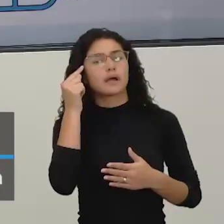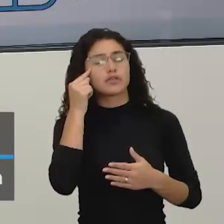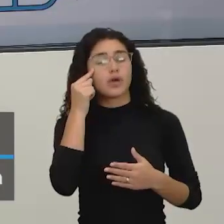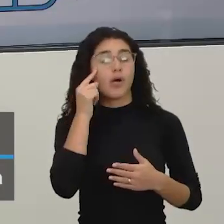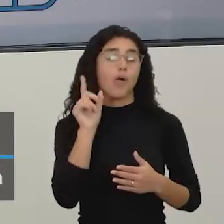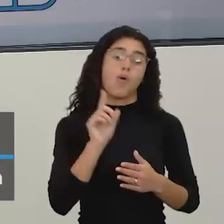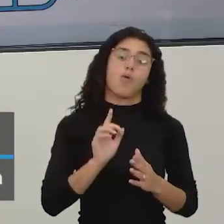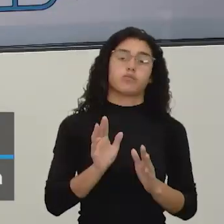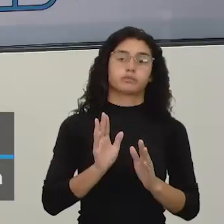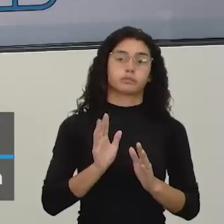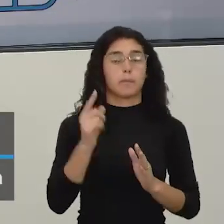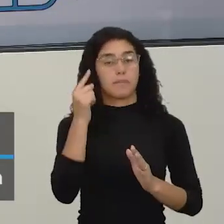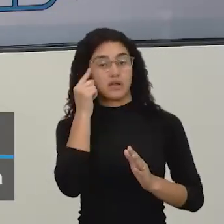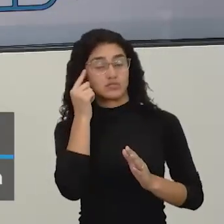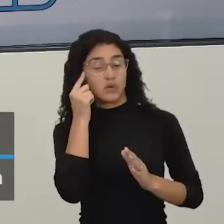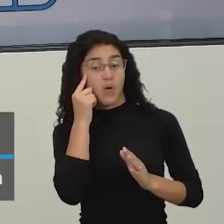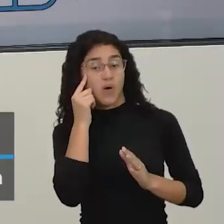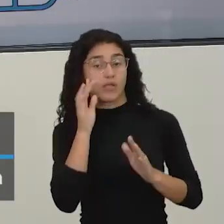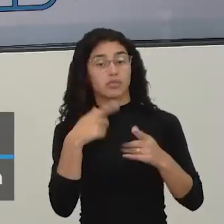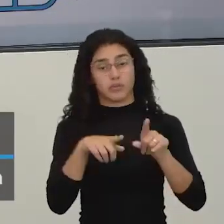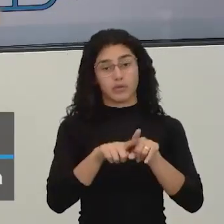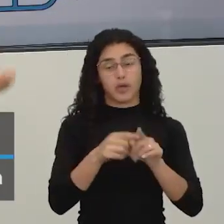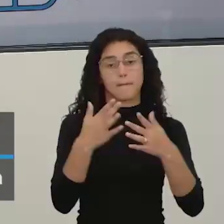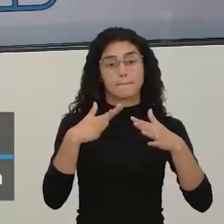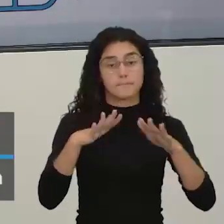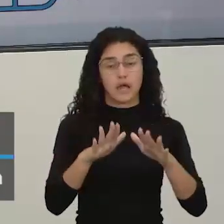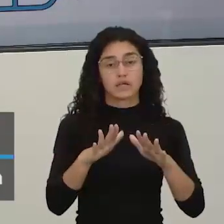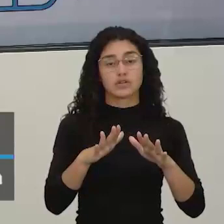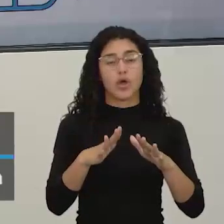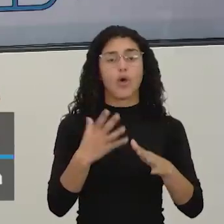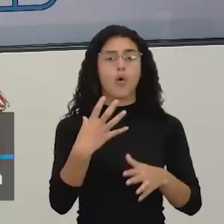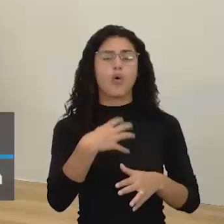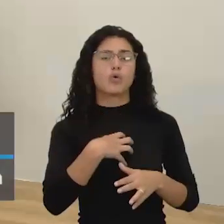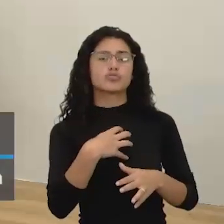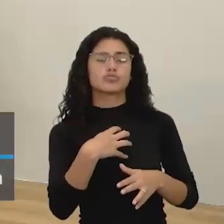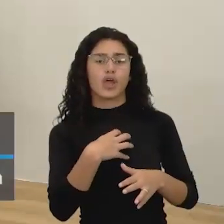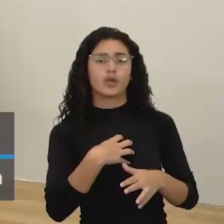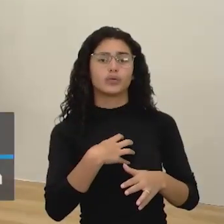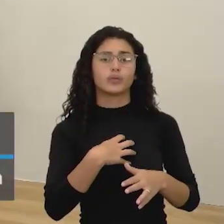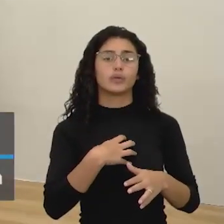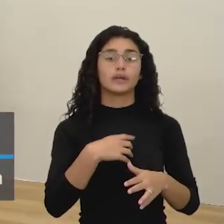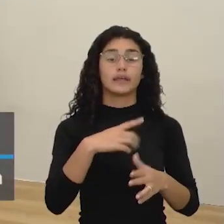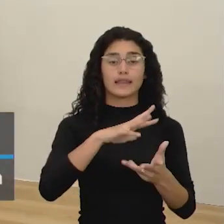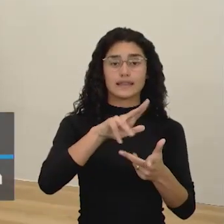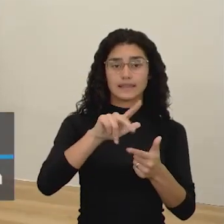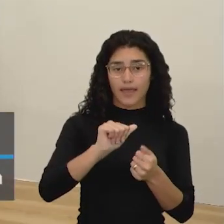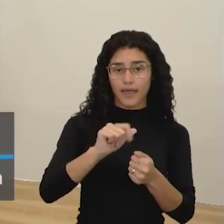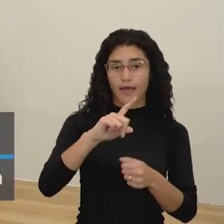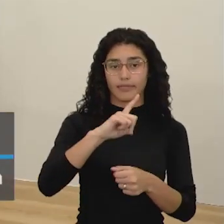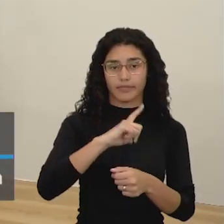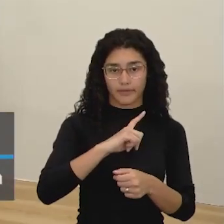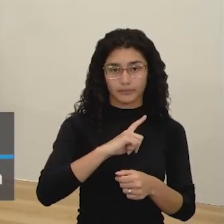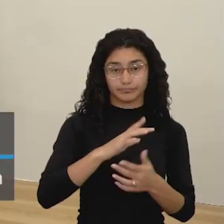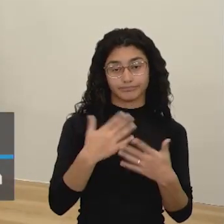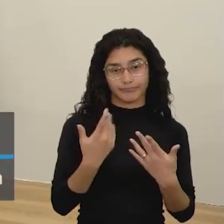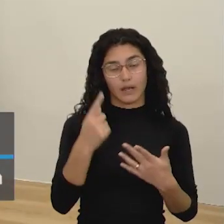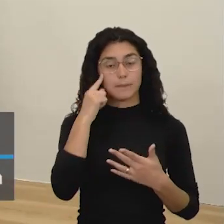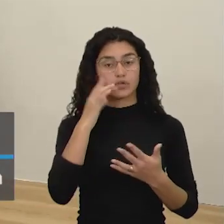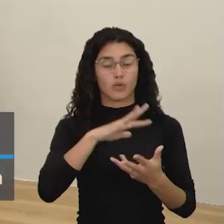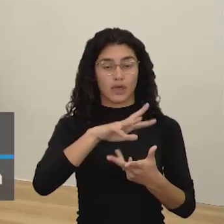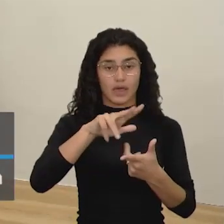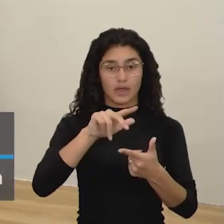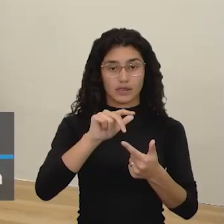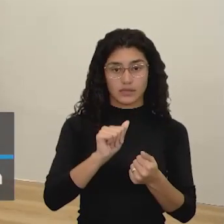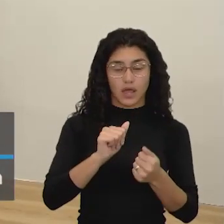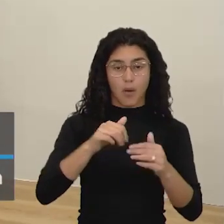pouco levou em consideração, as condições atmosféricas. Ele levou em consideração as questões da Terra primitiva, mas as